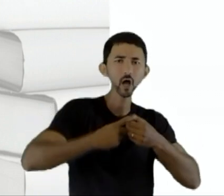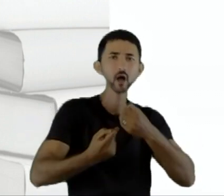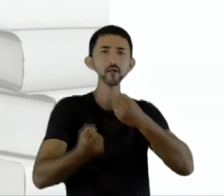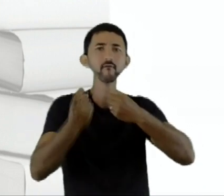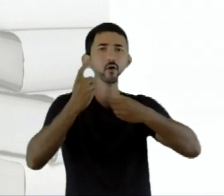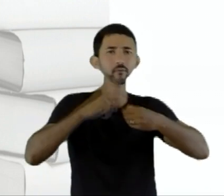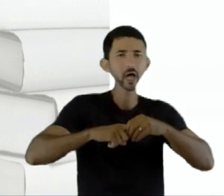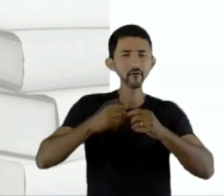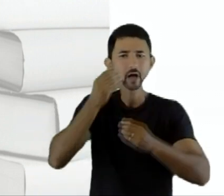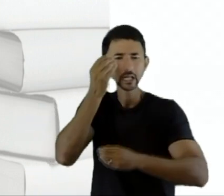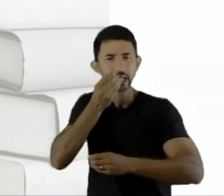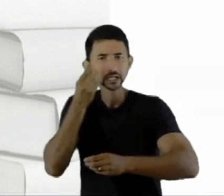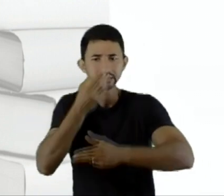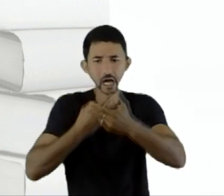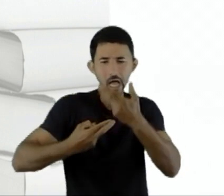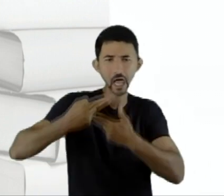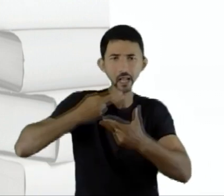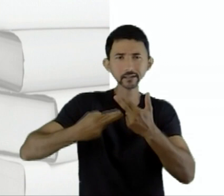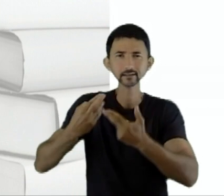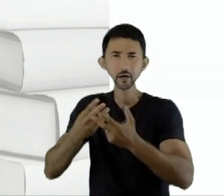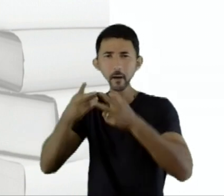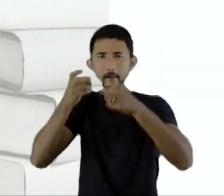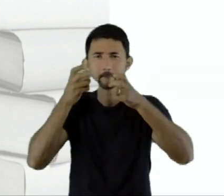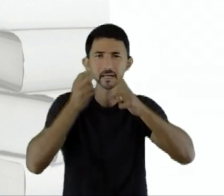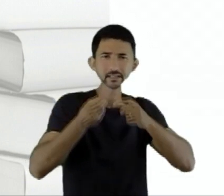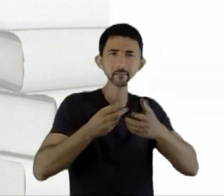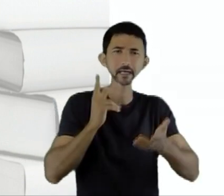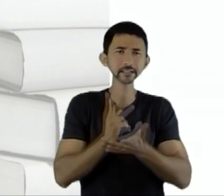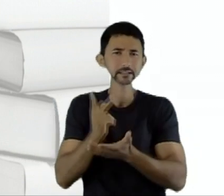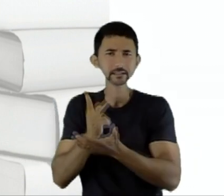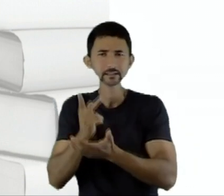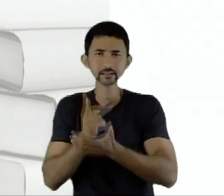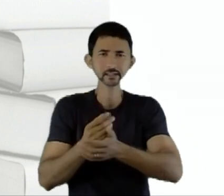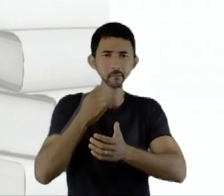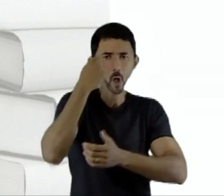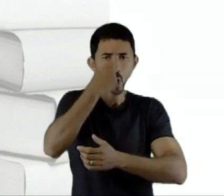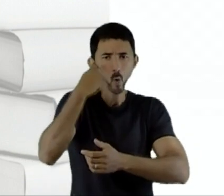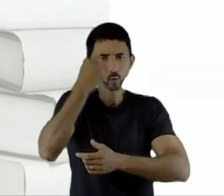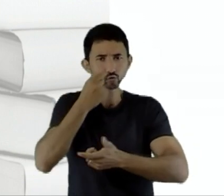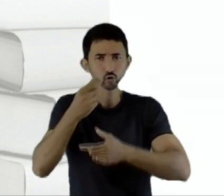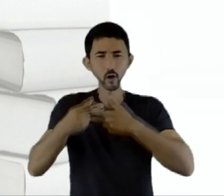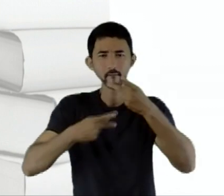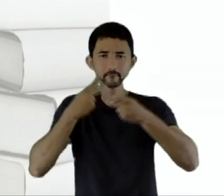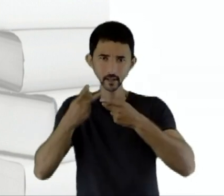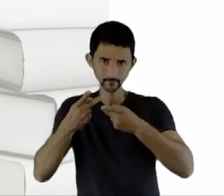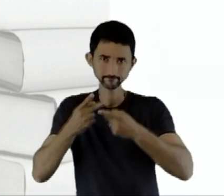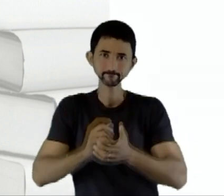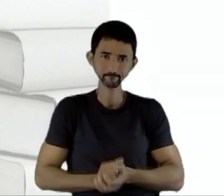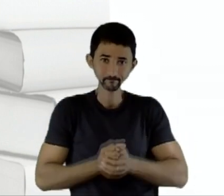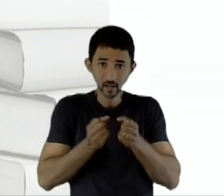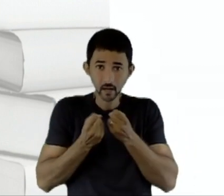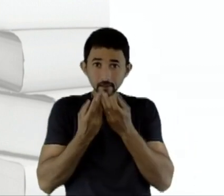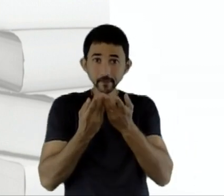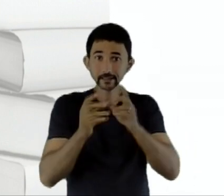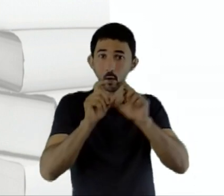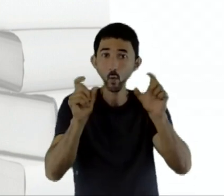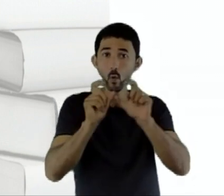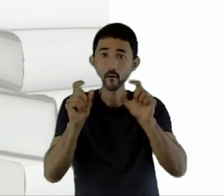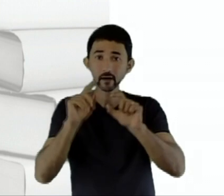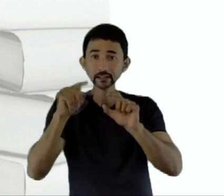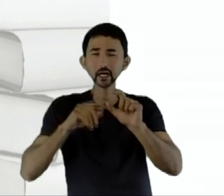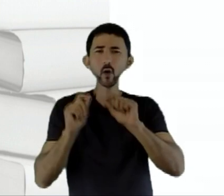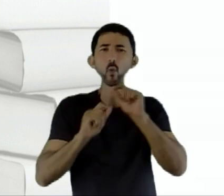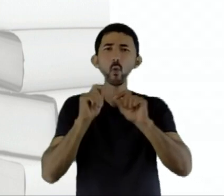analisando essas relações, você vai perceber que o tempo inteiro o autor ele está falando. Então essa expressão aí, ela